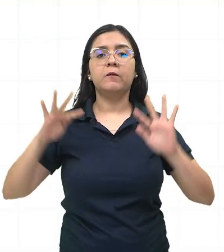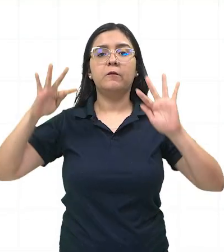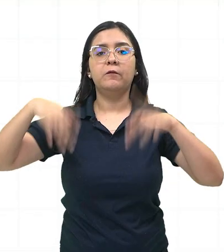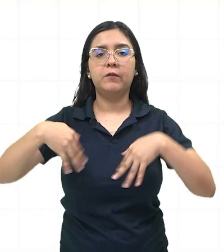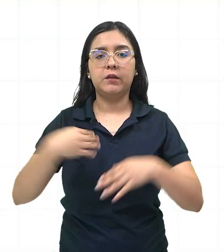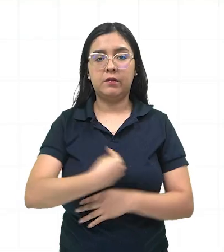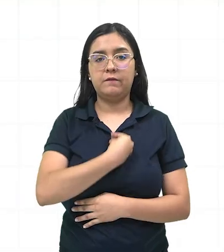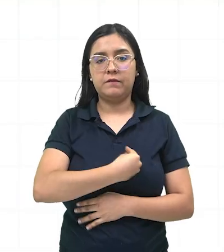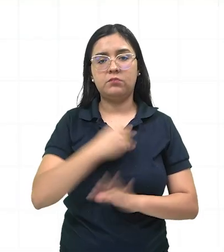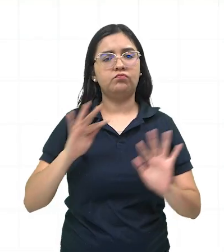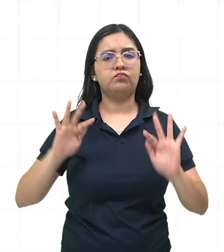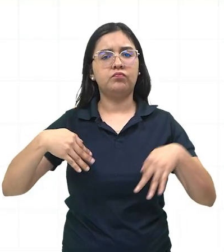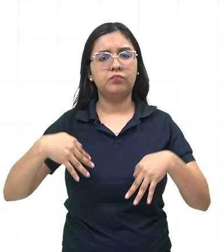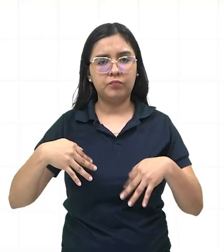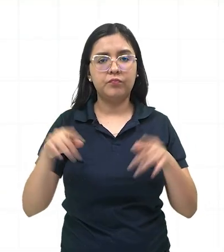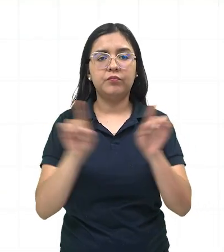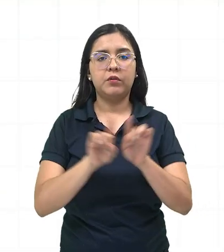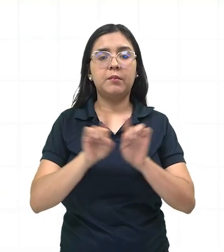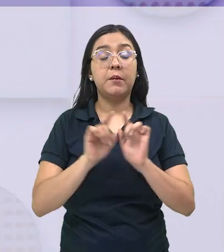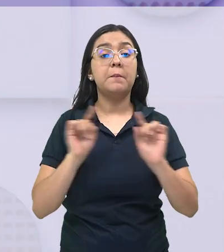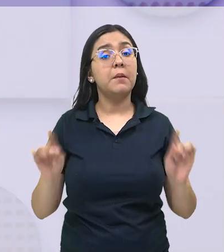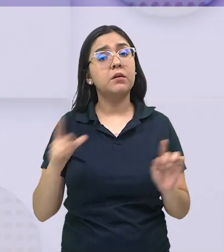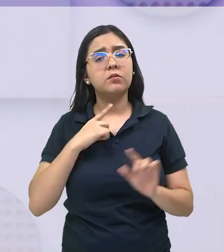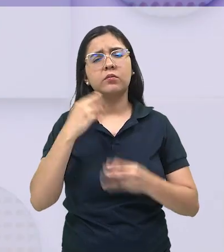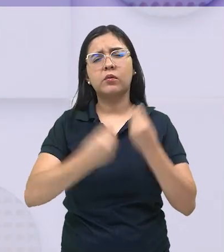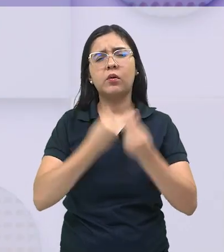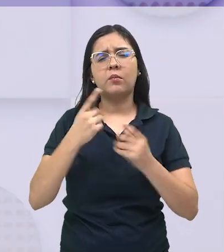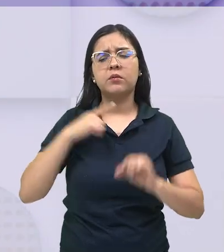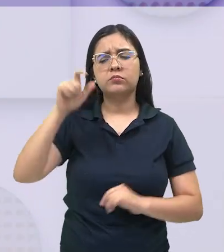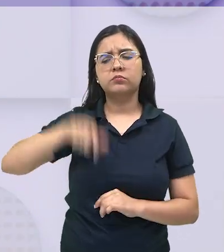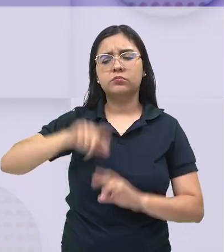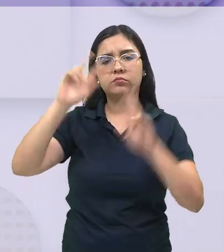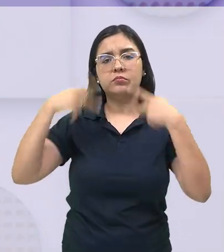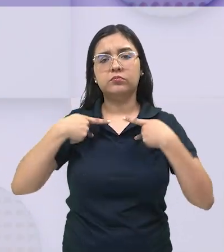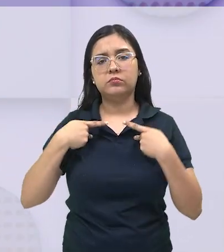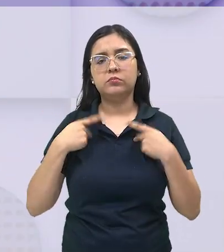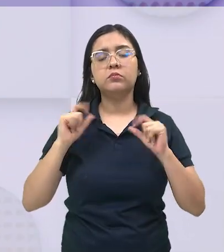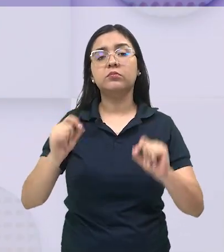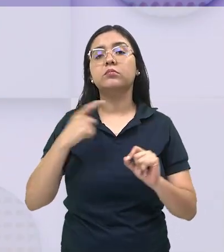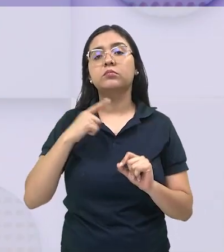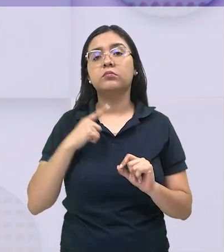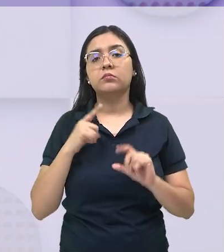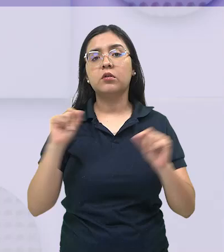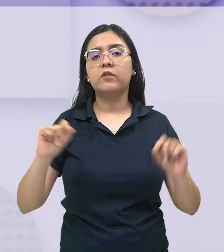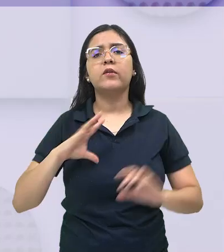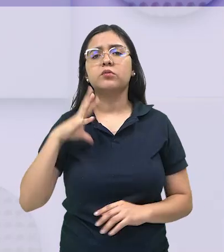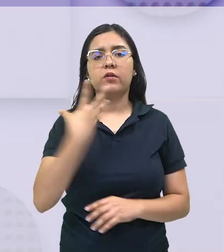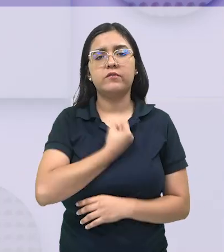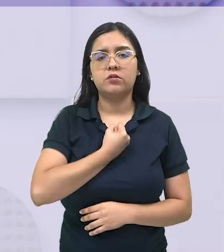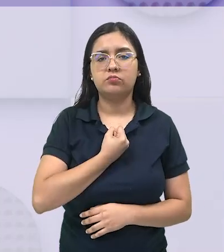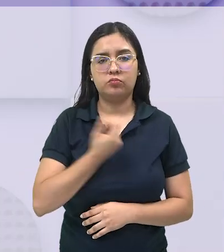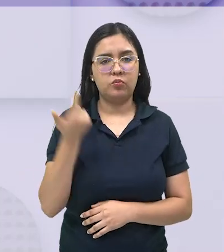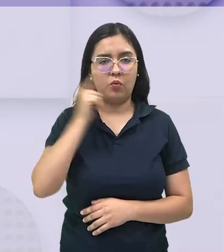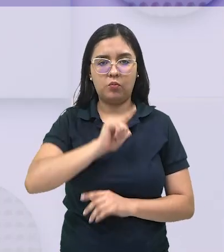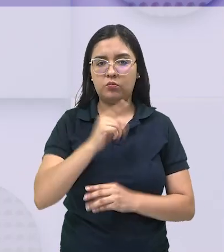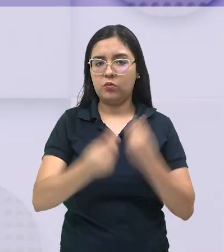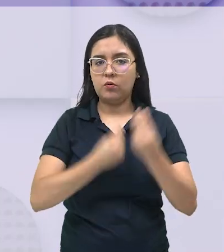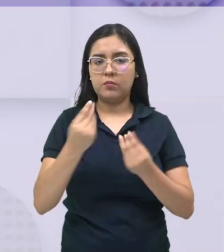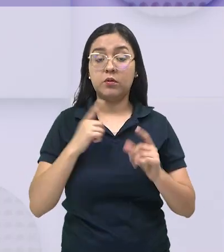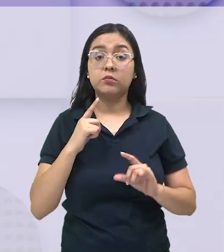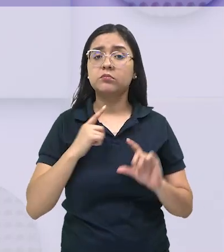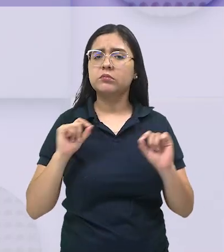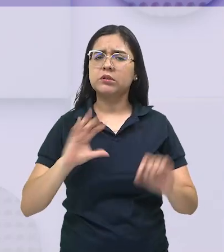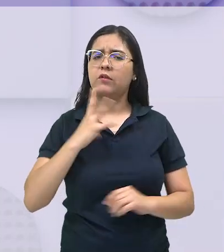fim da vida, mas ao mesmo tempo, como é que esse ser humano ele vai ser salvo? Salvo